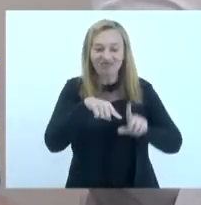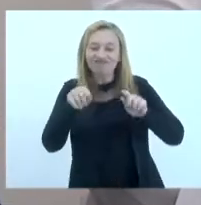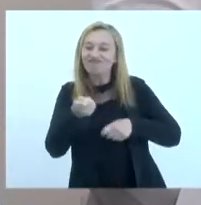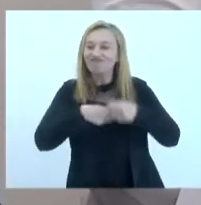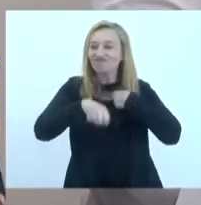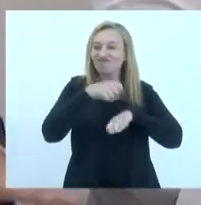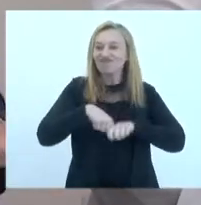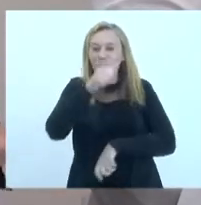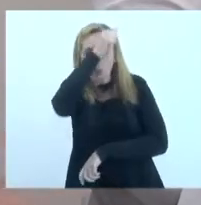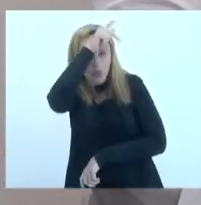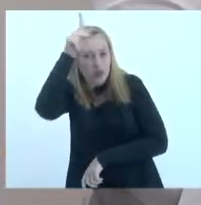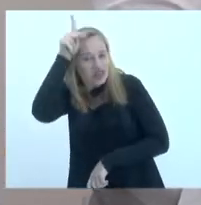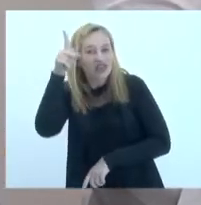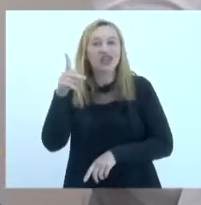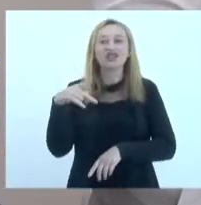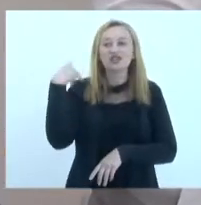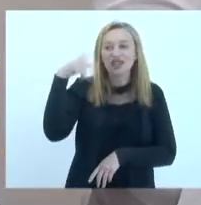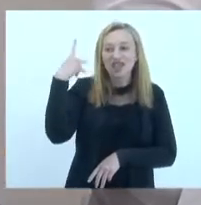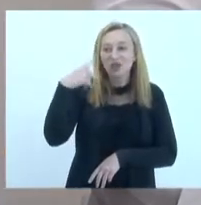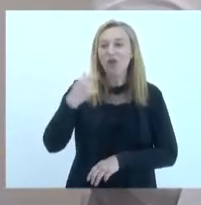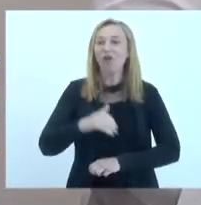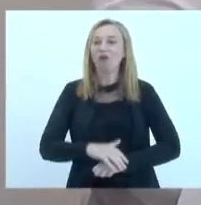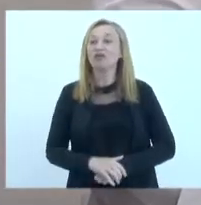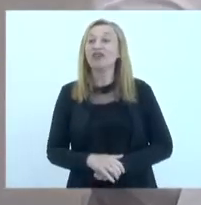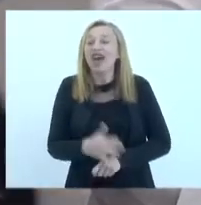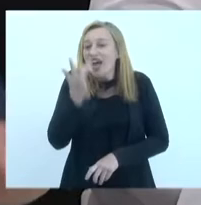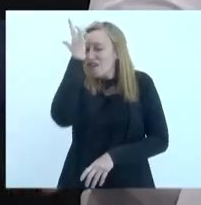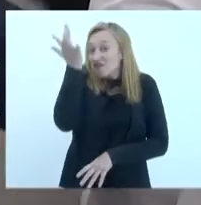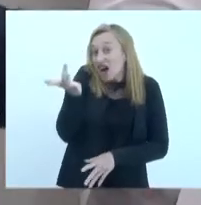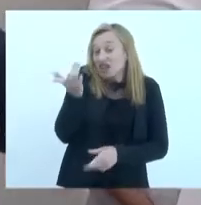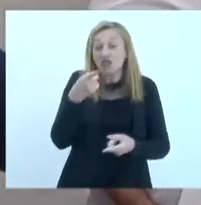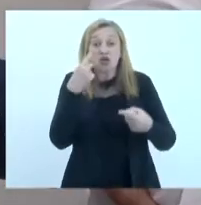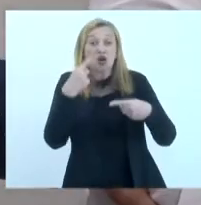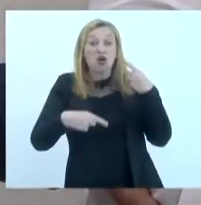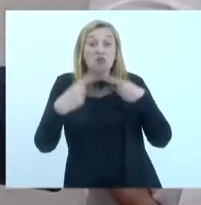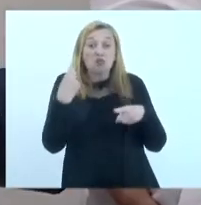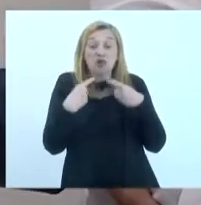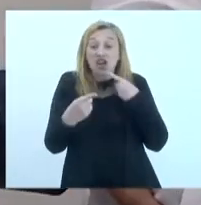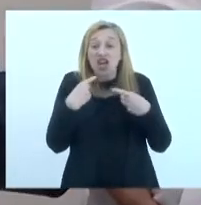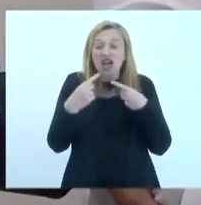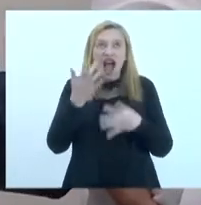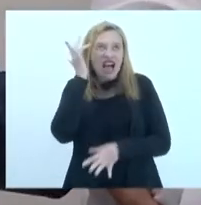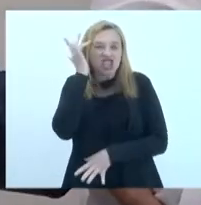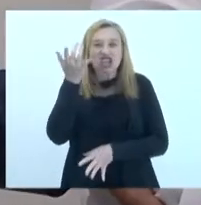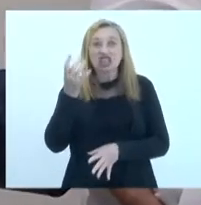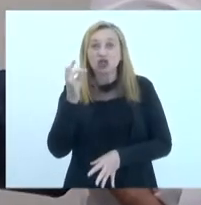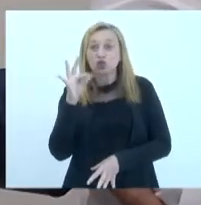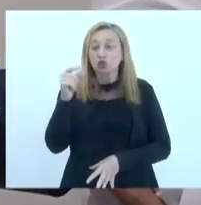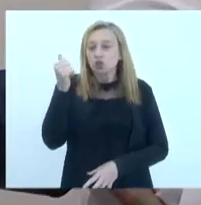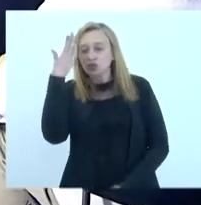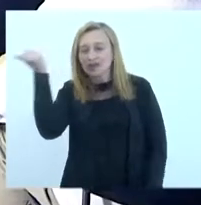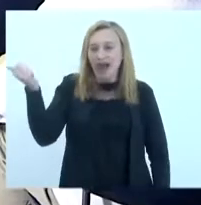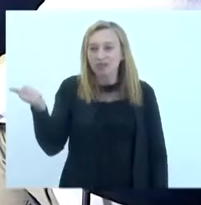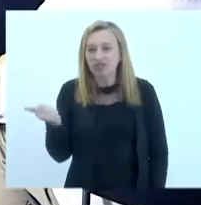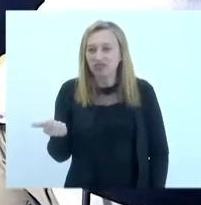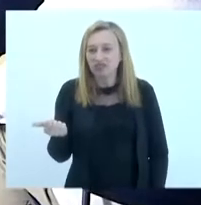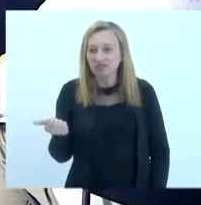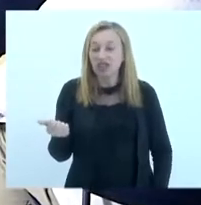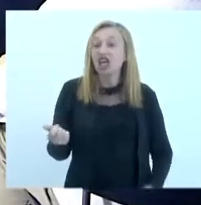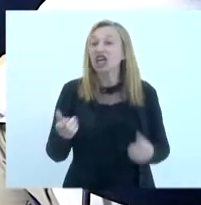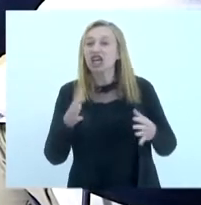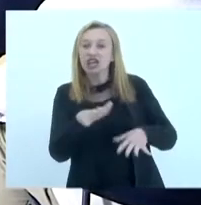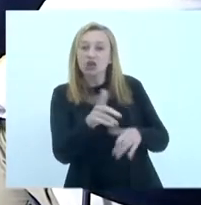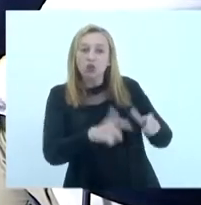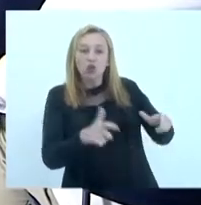ouvir os prefeitos, os vereadores, porque é muito fácil para o político achar que sabe tudo, que sabe o que a